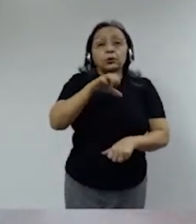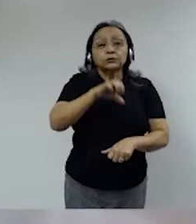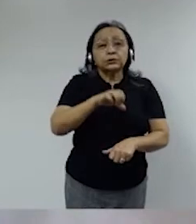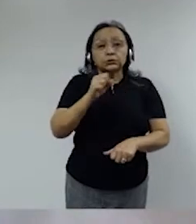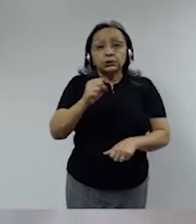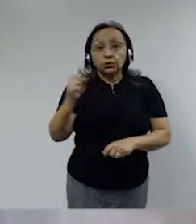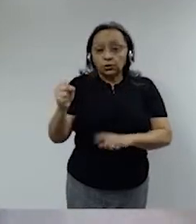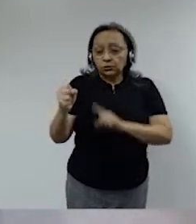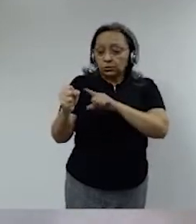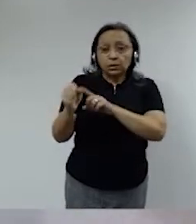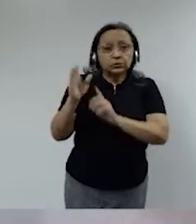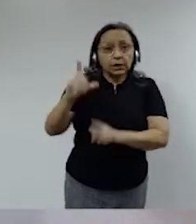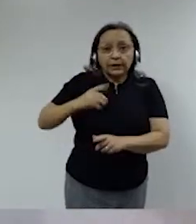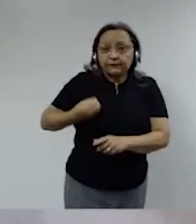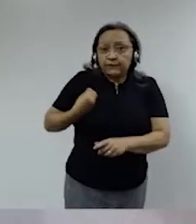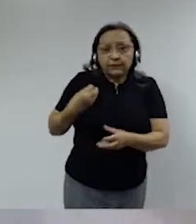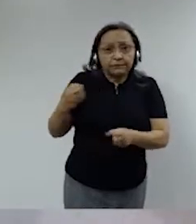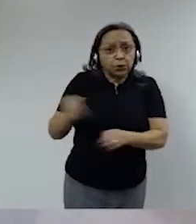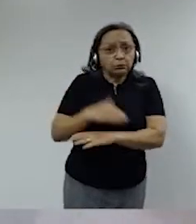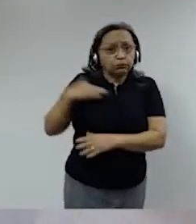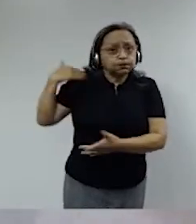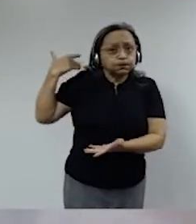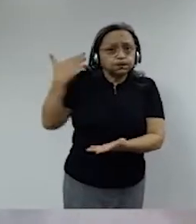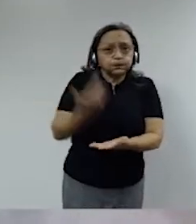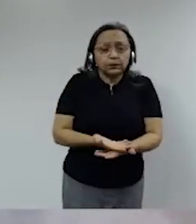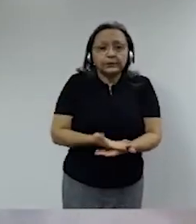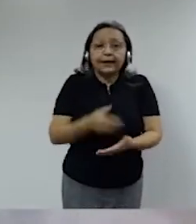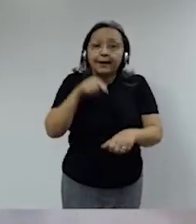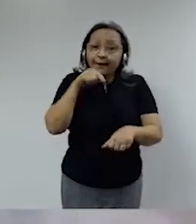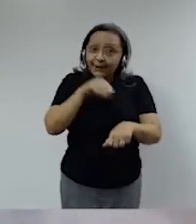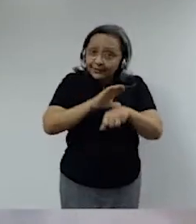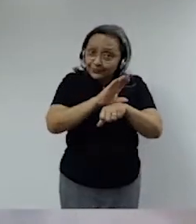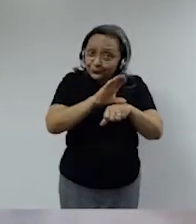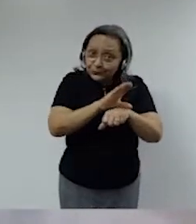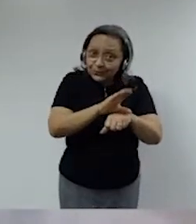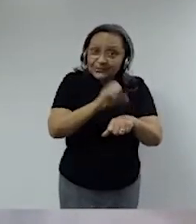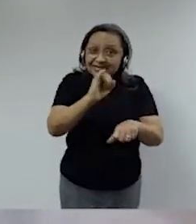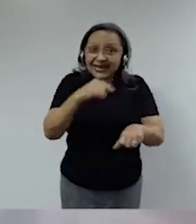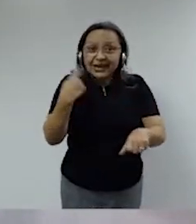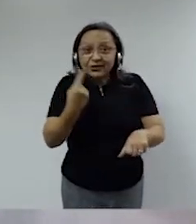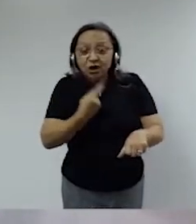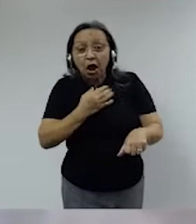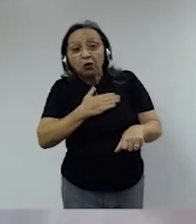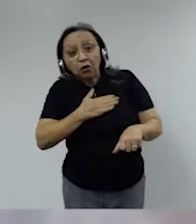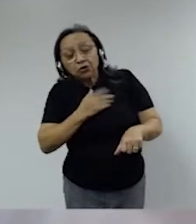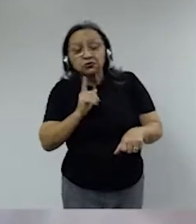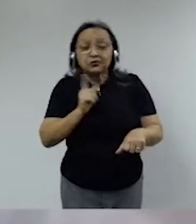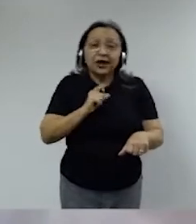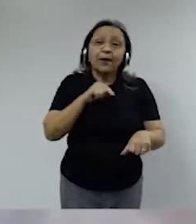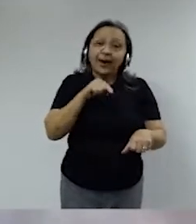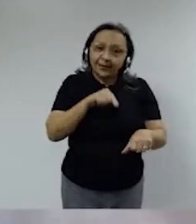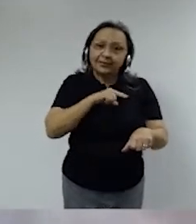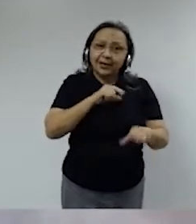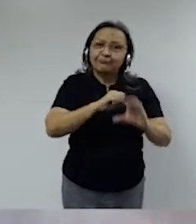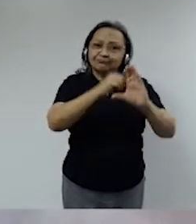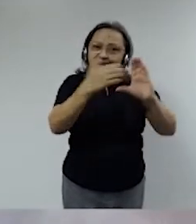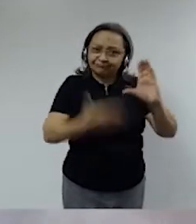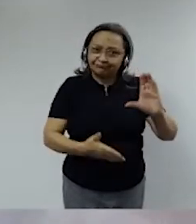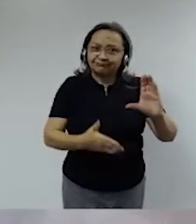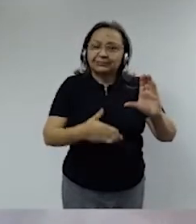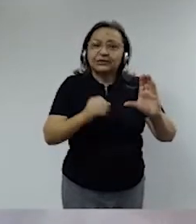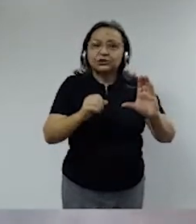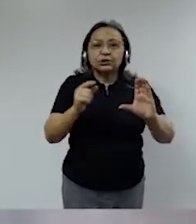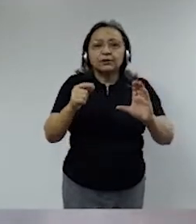ela, gostemos nós ou não, não é? Ela tem um cariz axiológico de